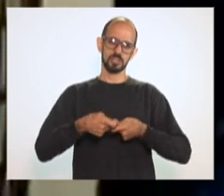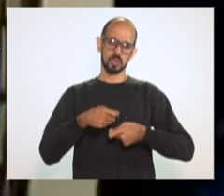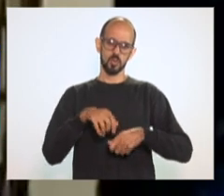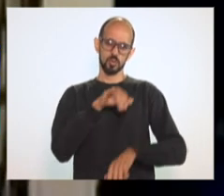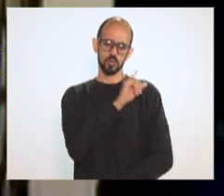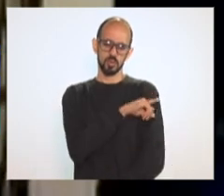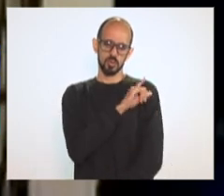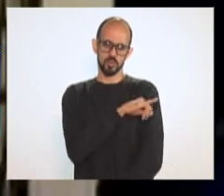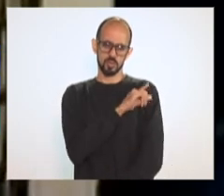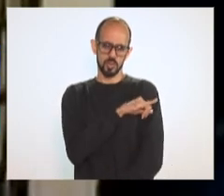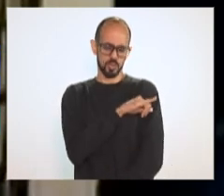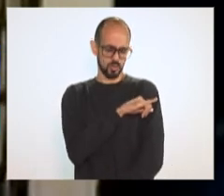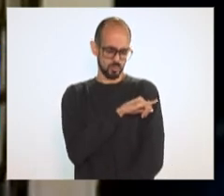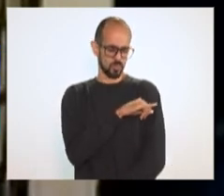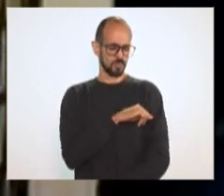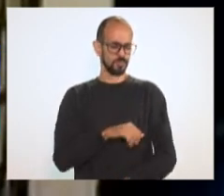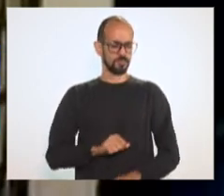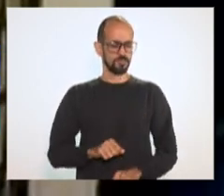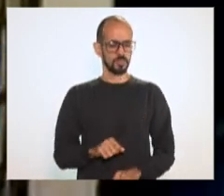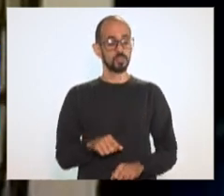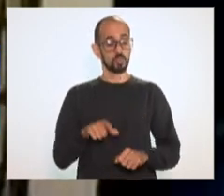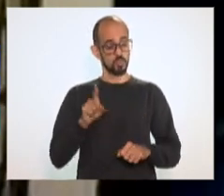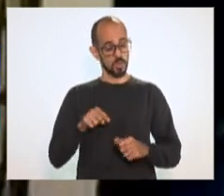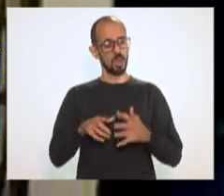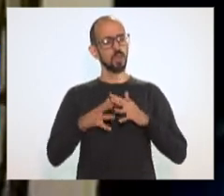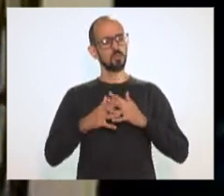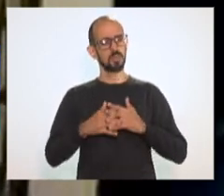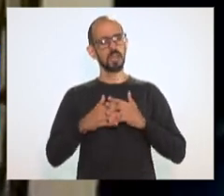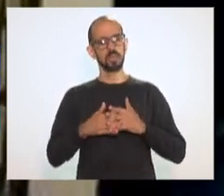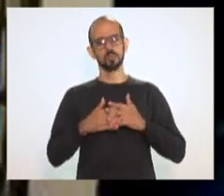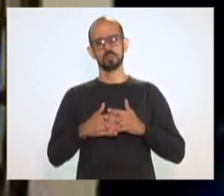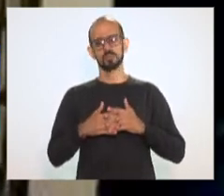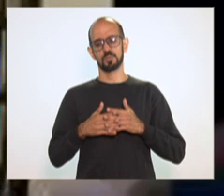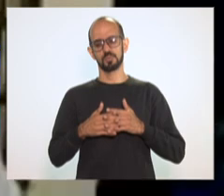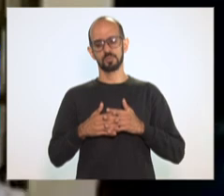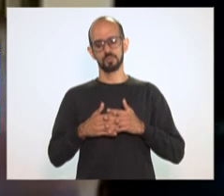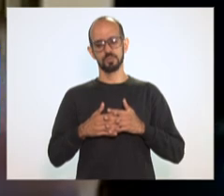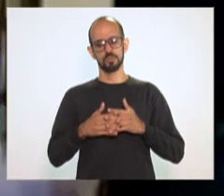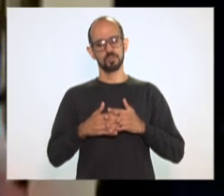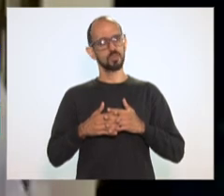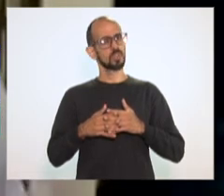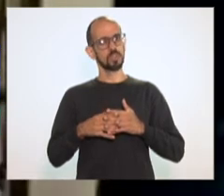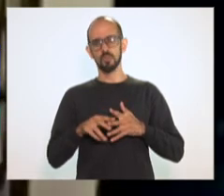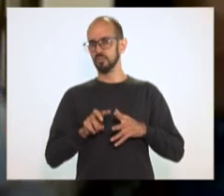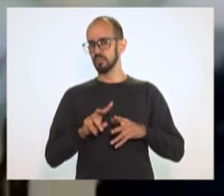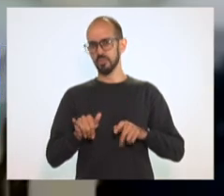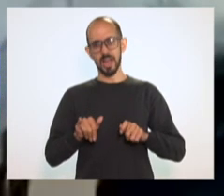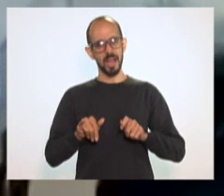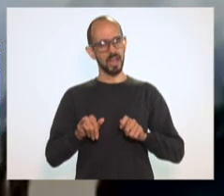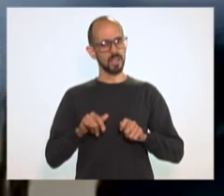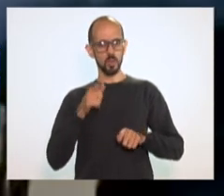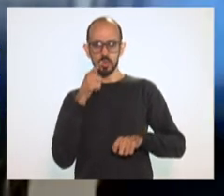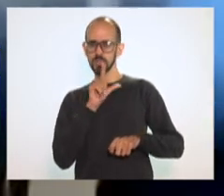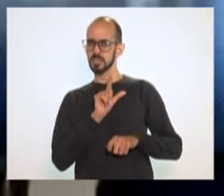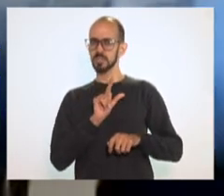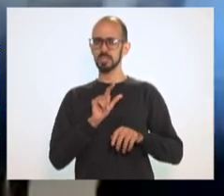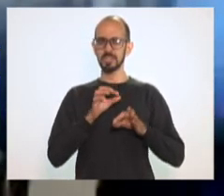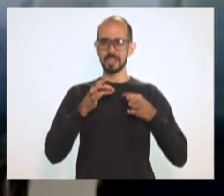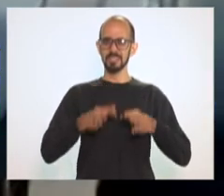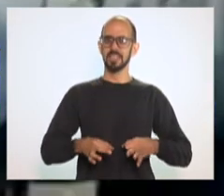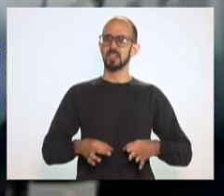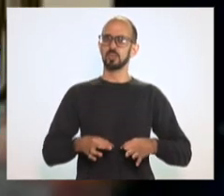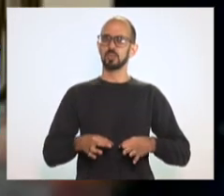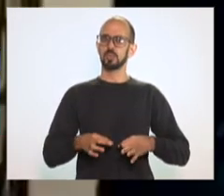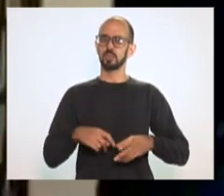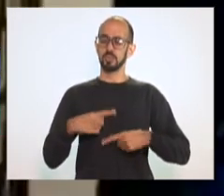que isso tudo aí é muito complicado é muito complicado não vai dar certo no final as